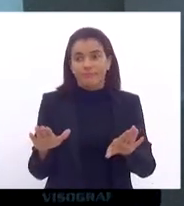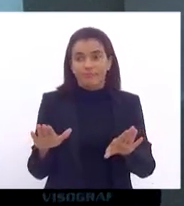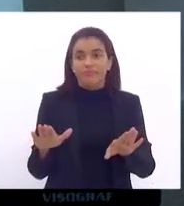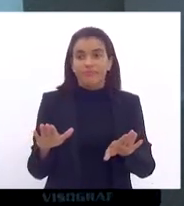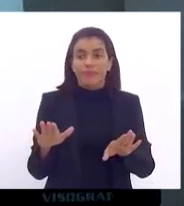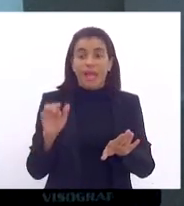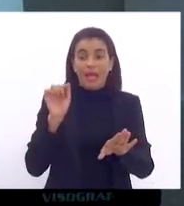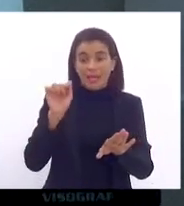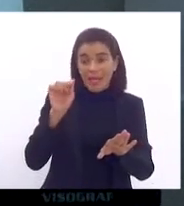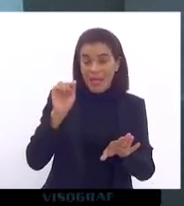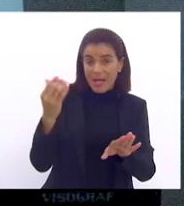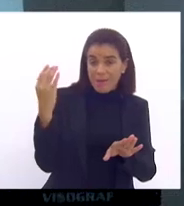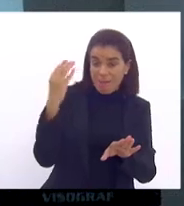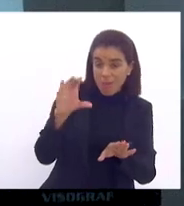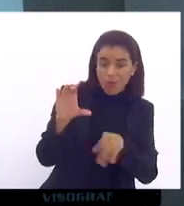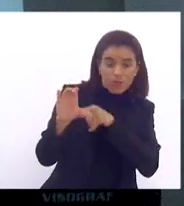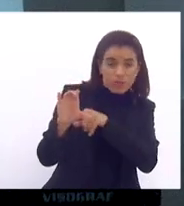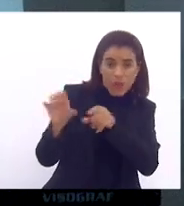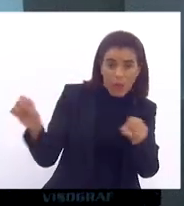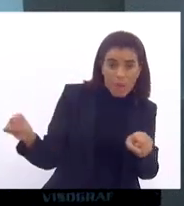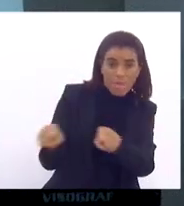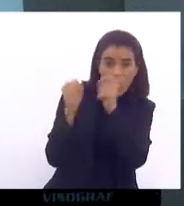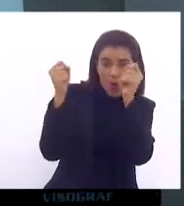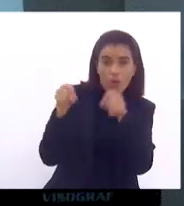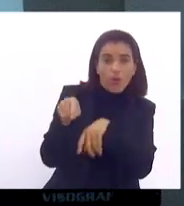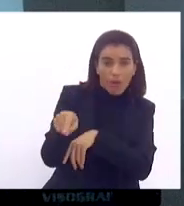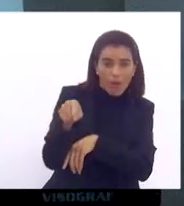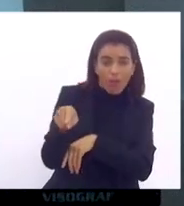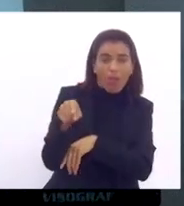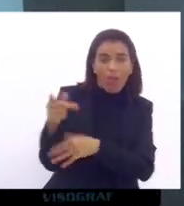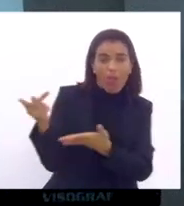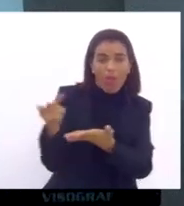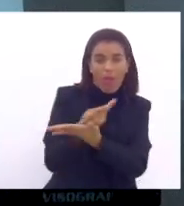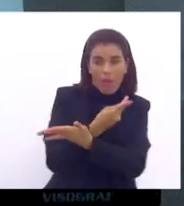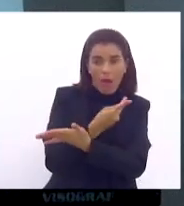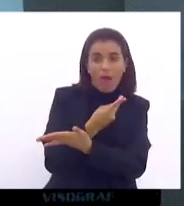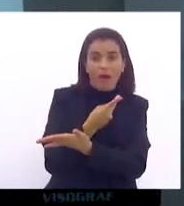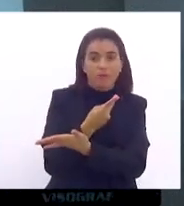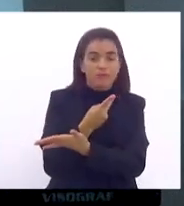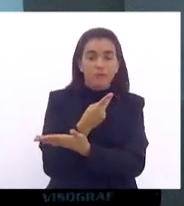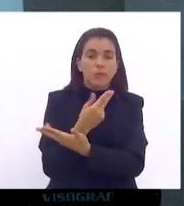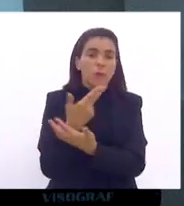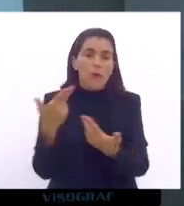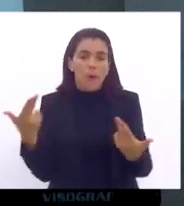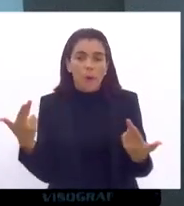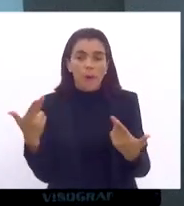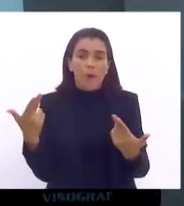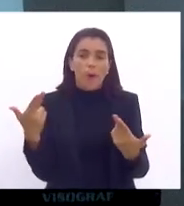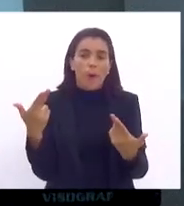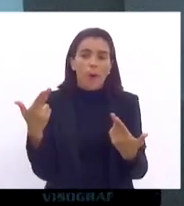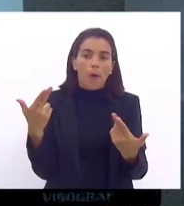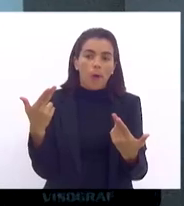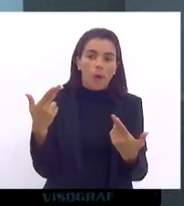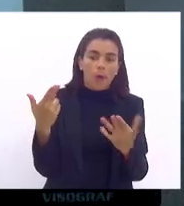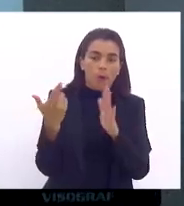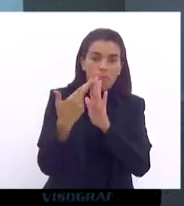como sendo a eventual violadora né de ilicitudes enfim violadora de algum alguma Norma de ordenamento jurídico que tem incorrido